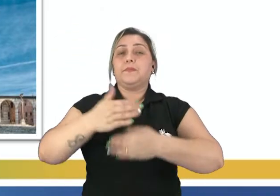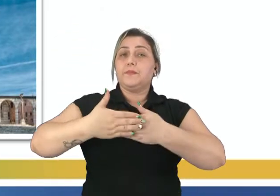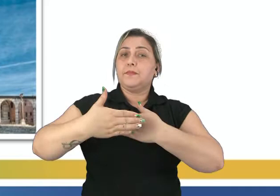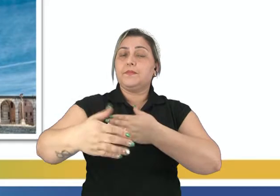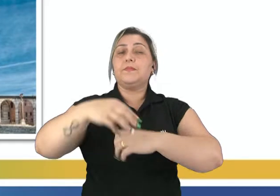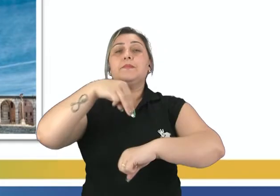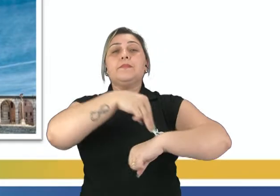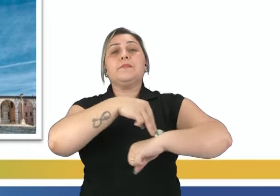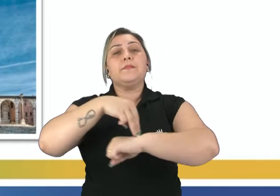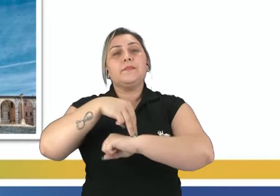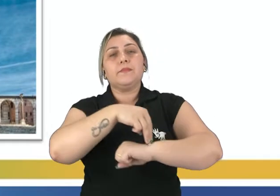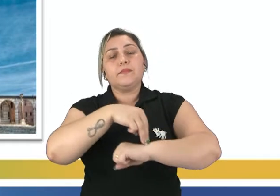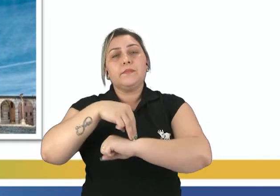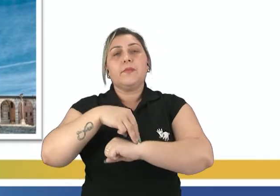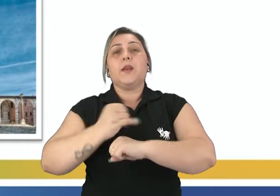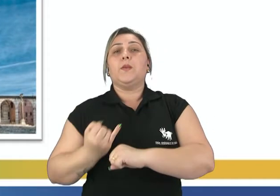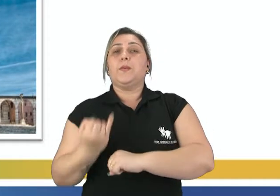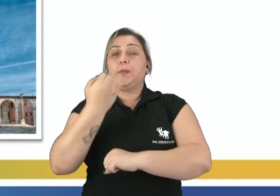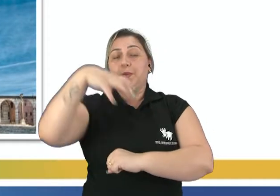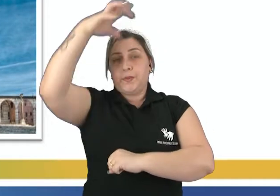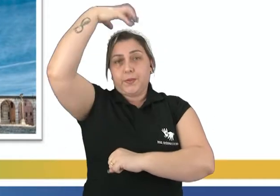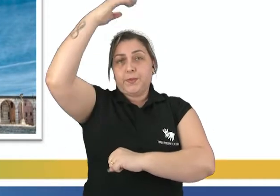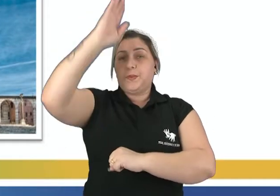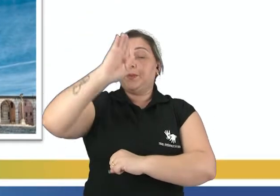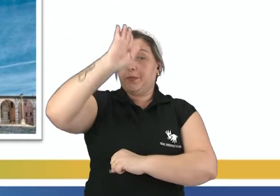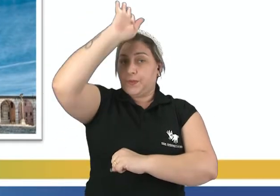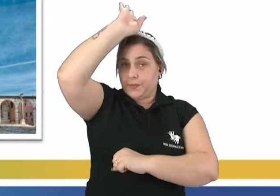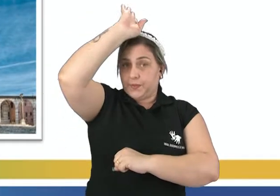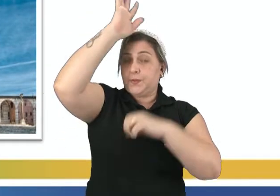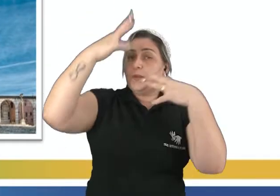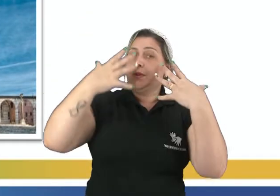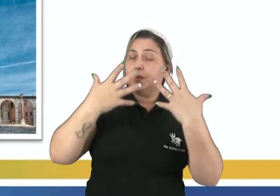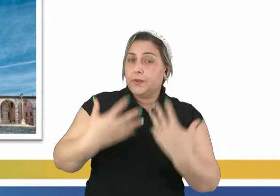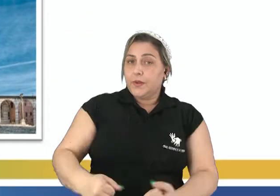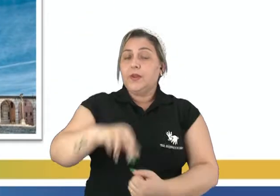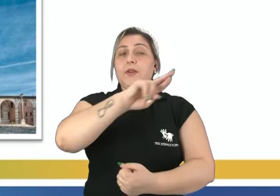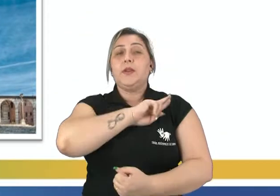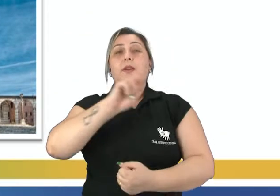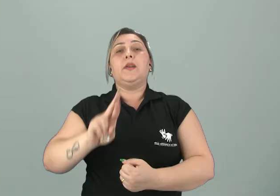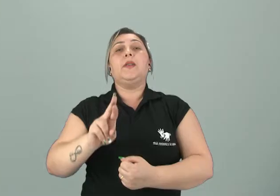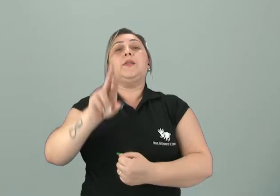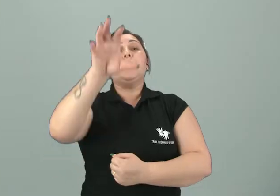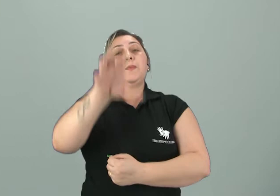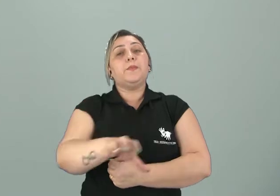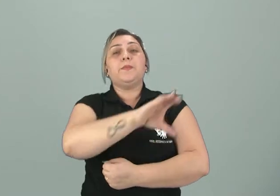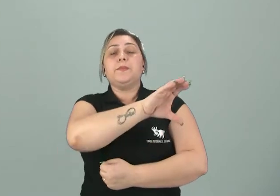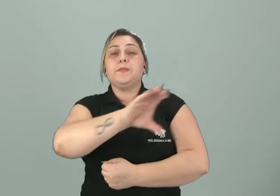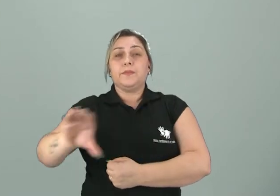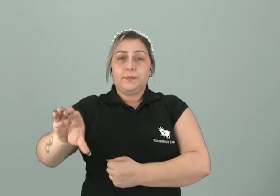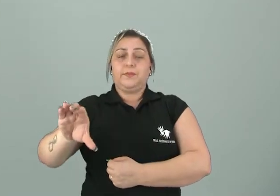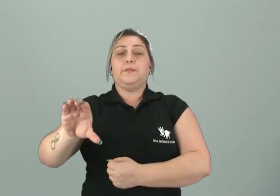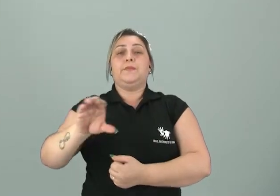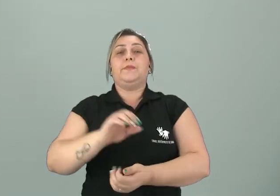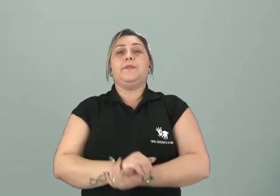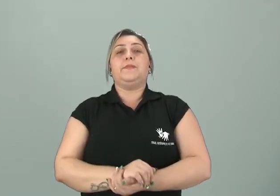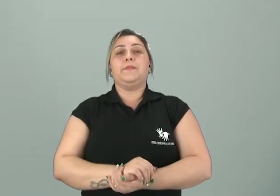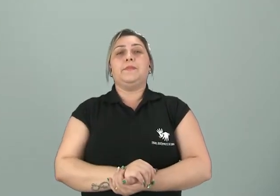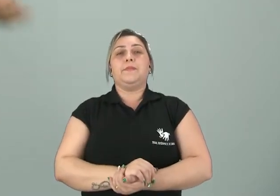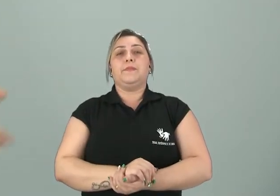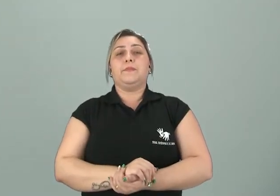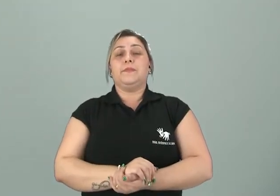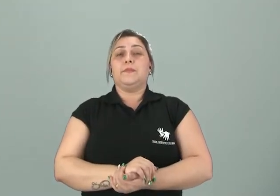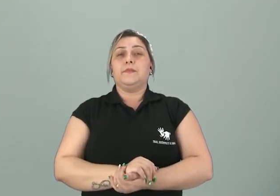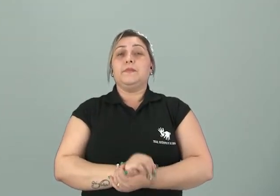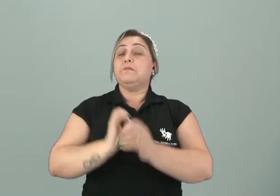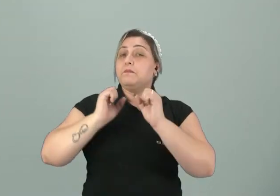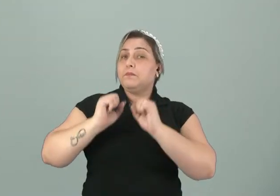esse fortalecimento a partir do momento em que o Império Romano aceita a religião católica